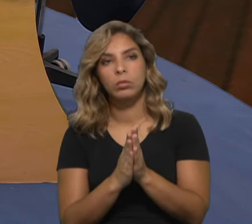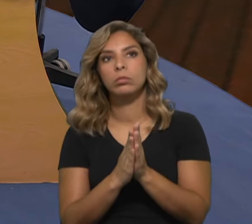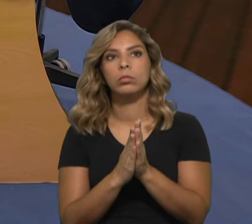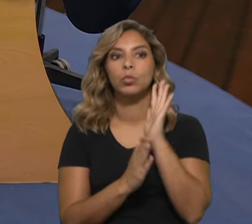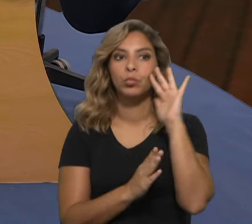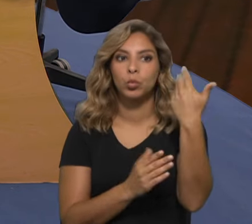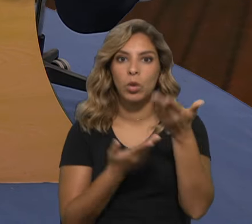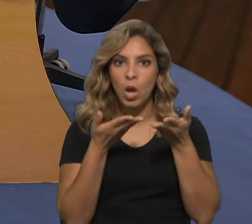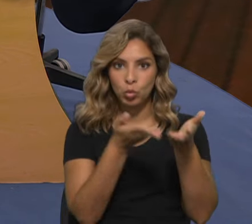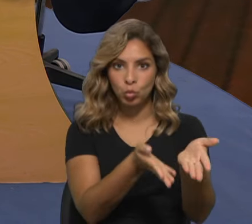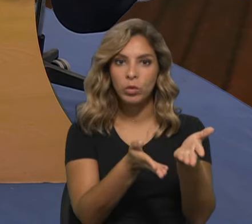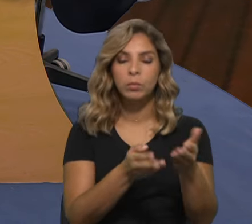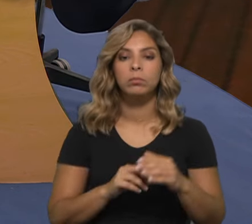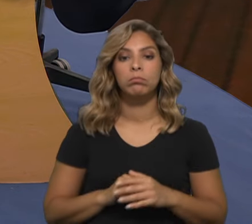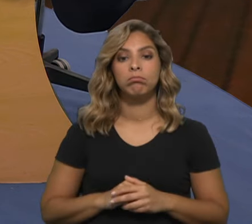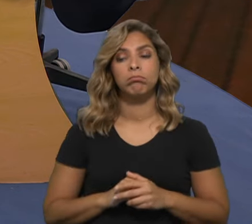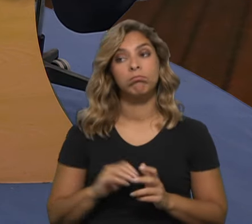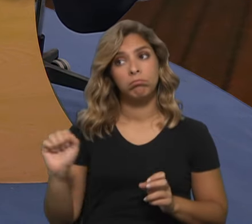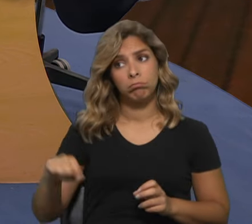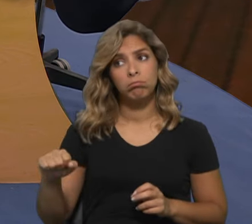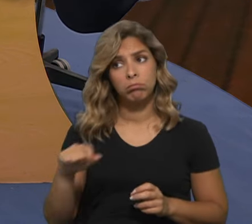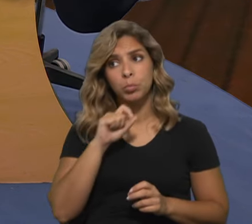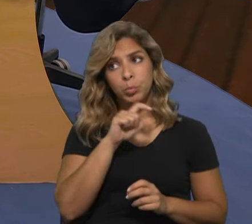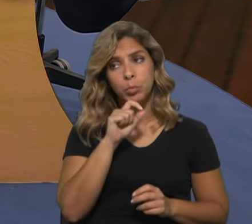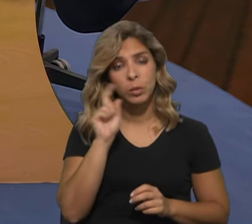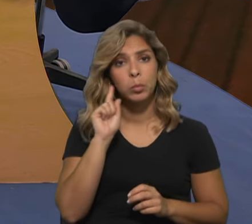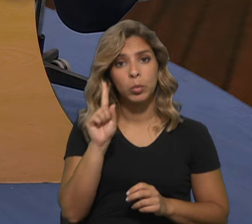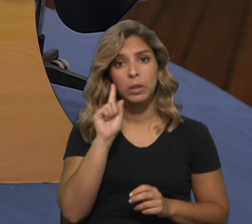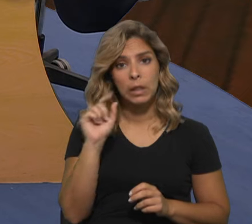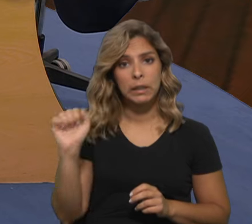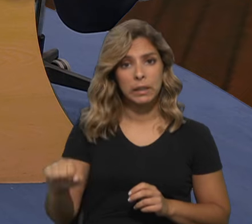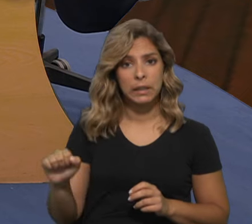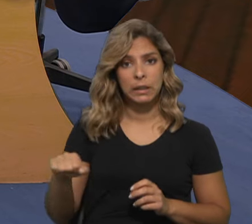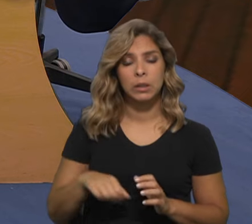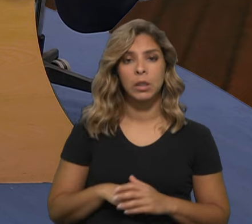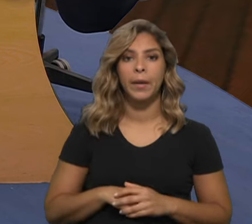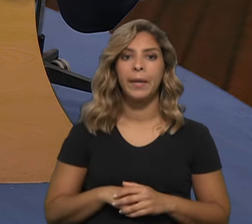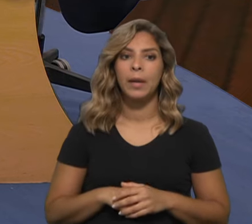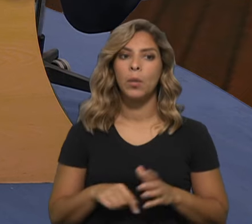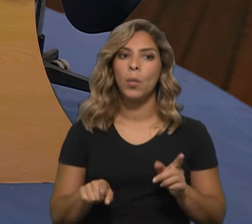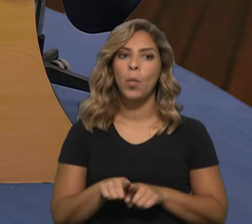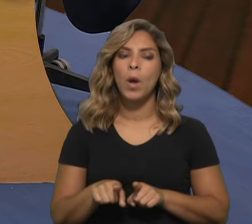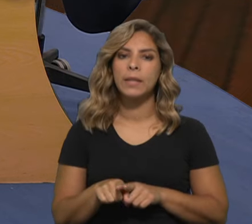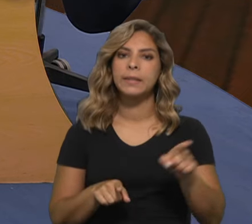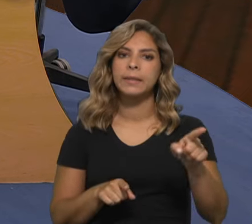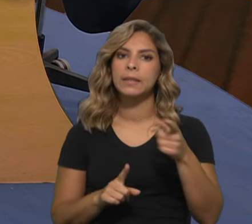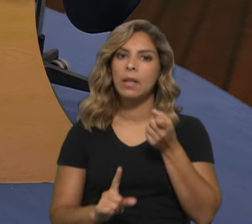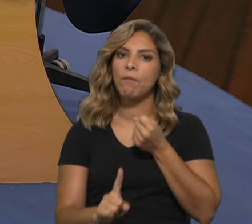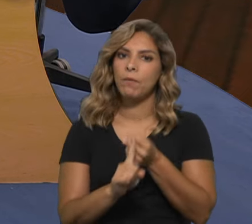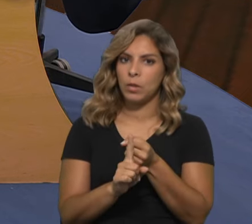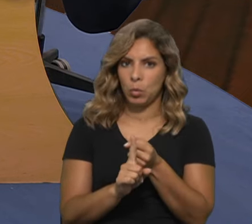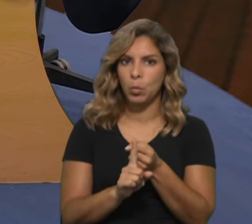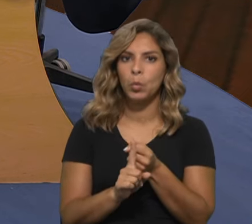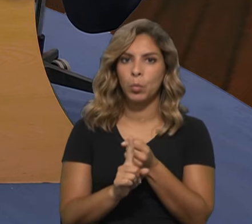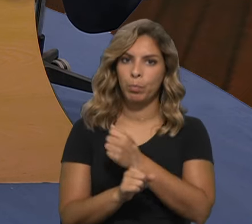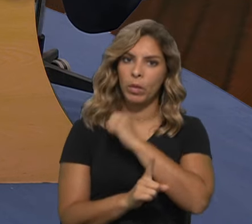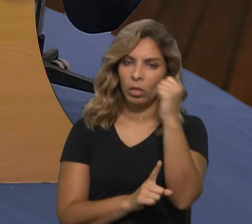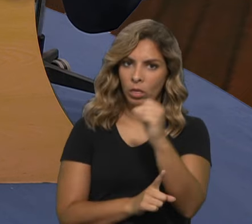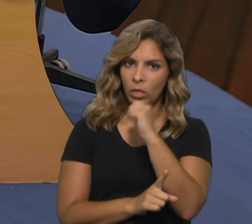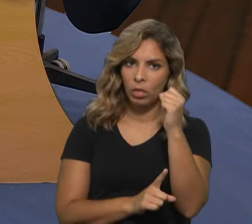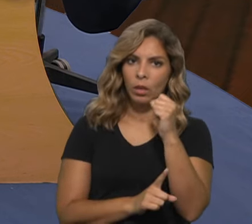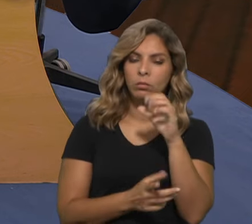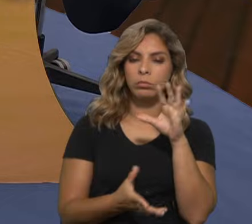Pois isso seria importante e é um dos desafios, é nós sensibilizarmos a rede que a